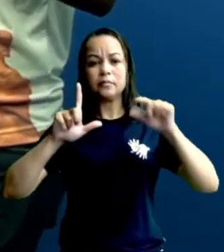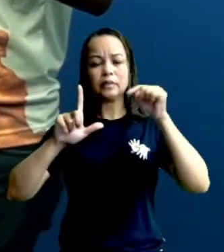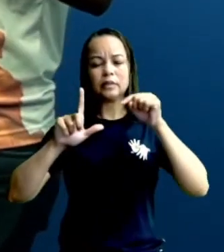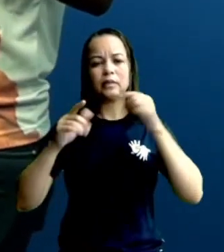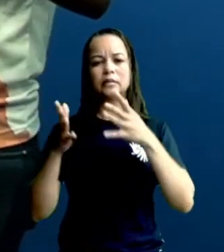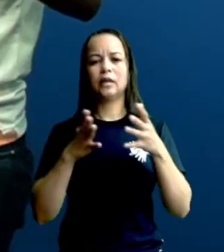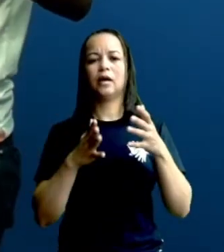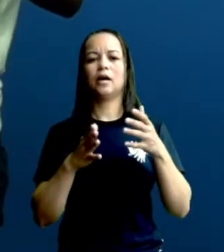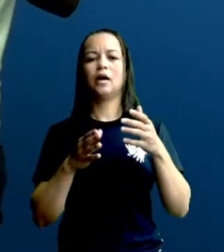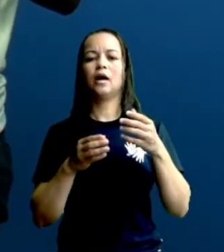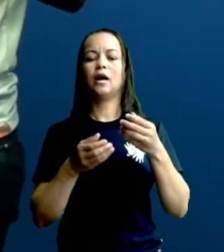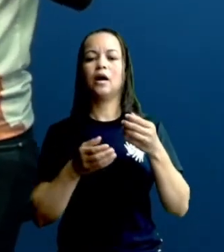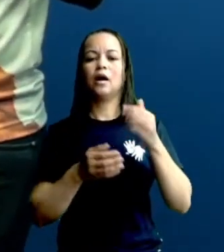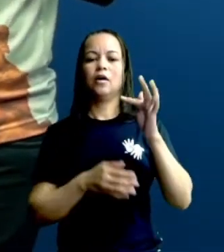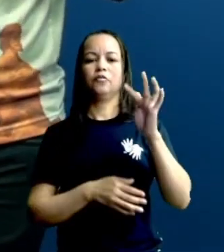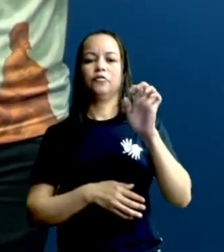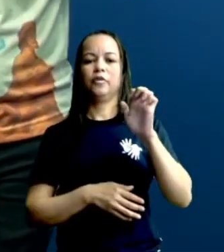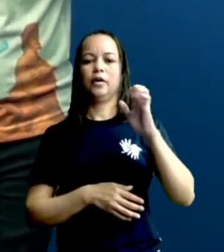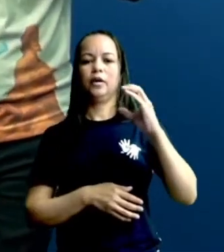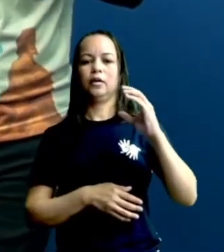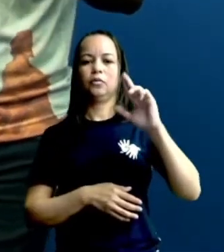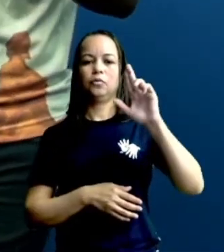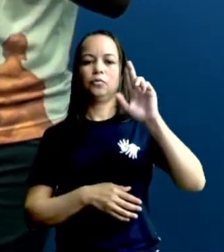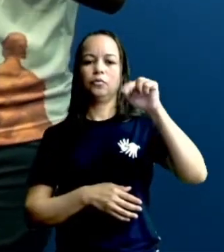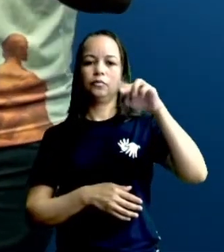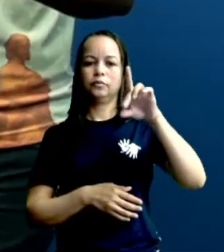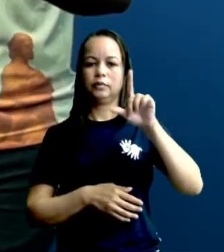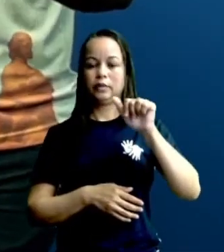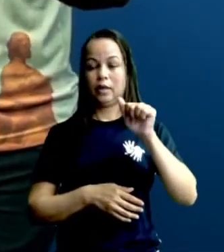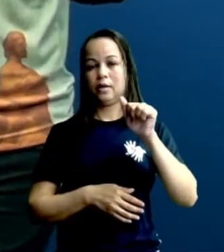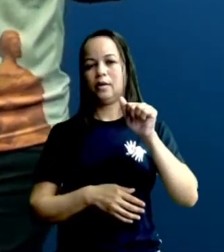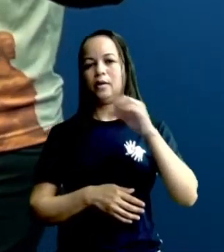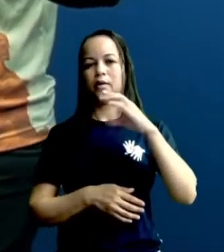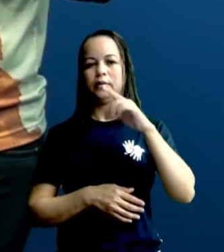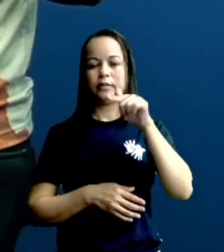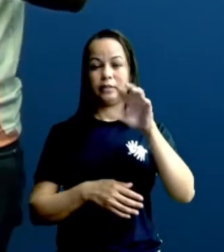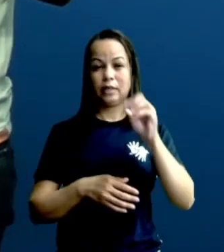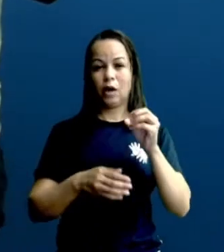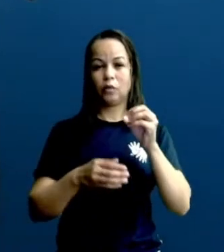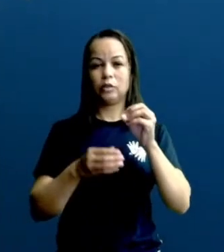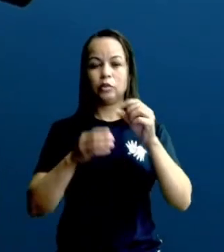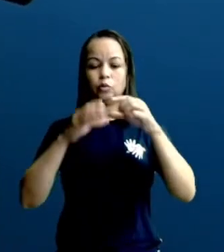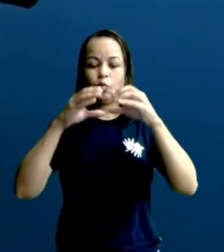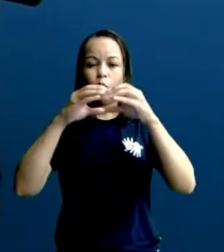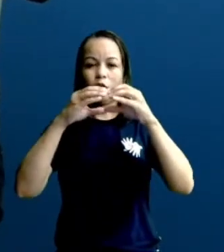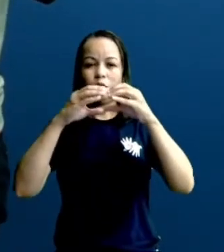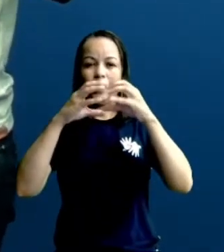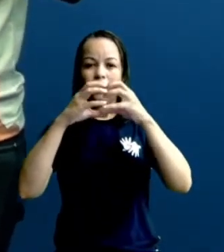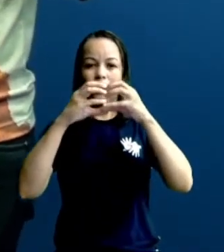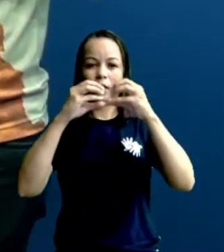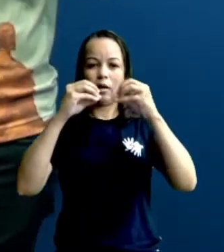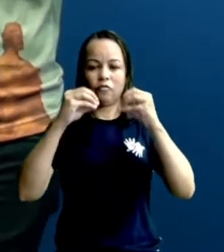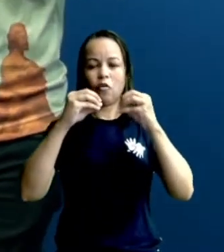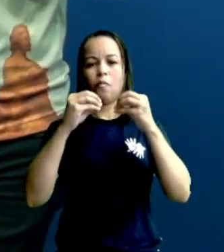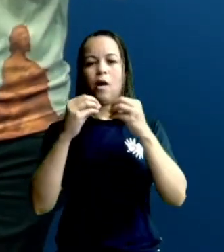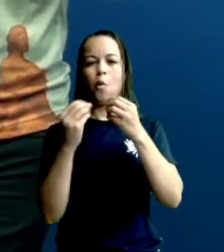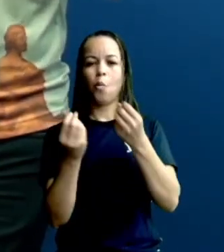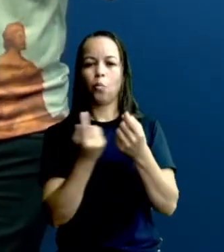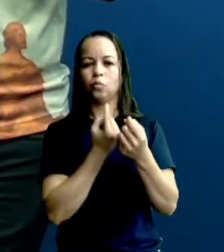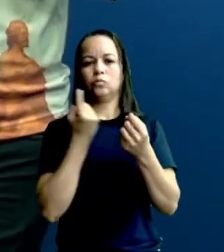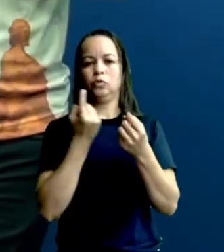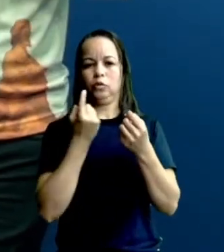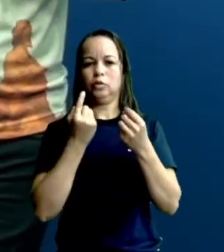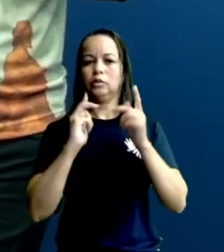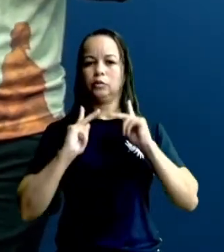da fecundação, do encontro de 2 metades que irão formar um ser único, né?